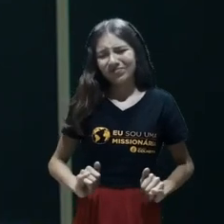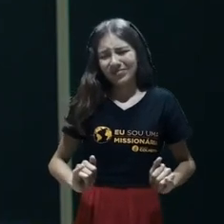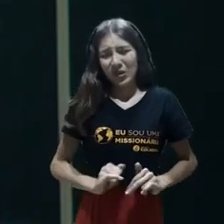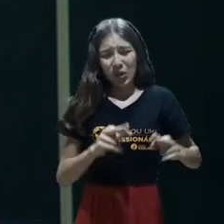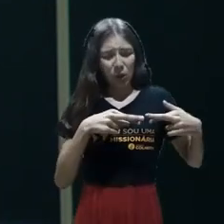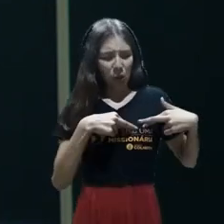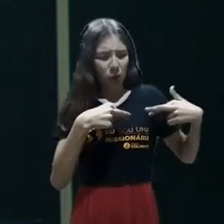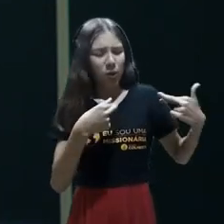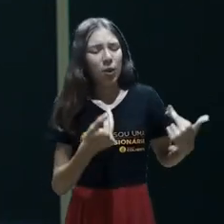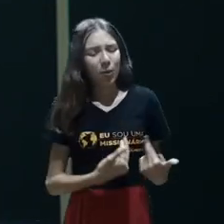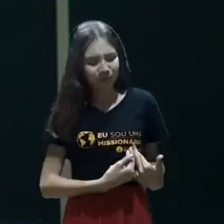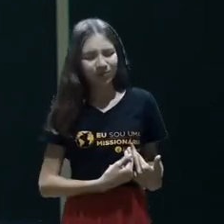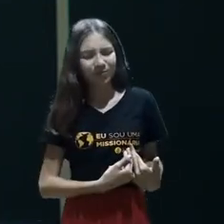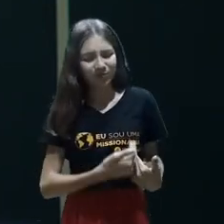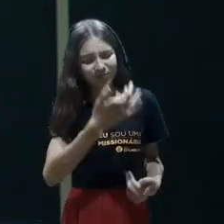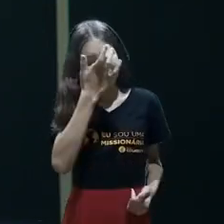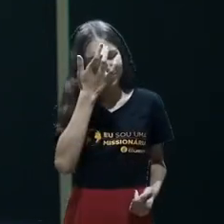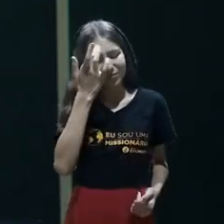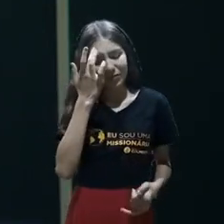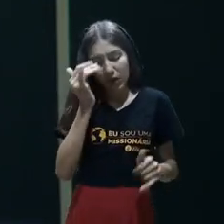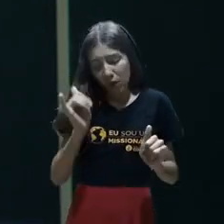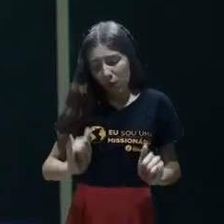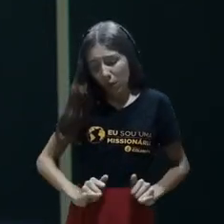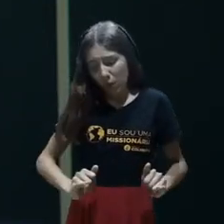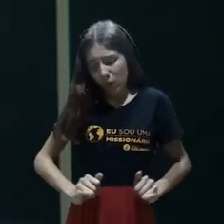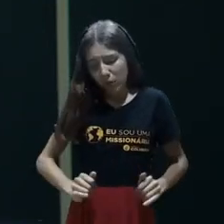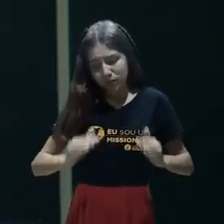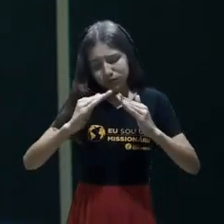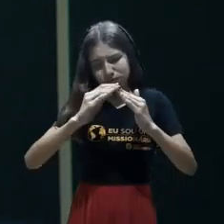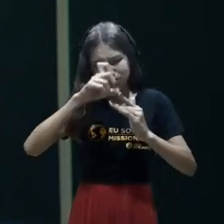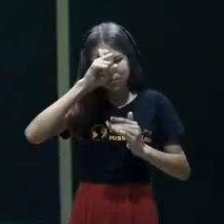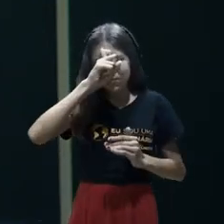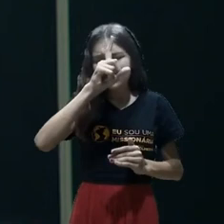luto, pessoas que estão sofrendo nos hospitais,